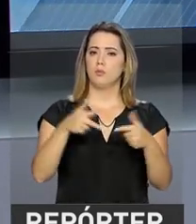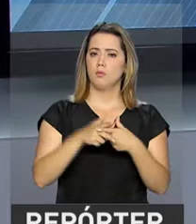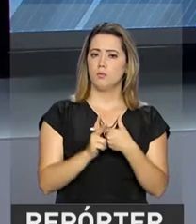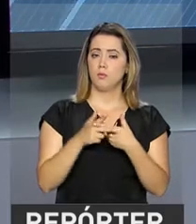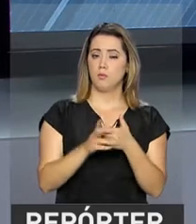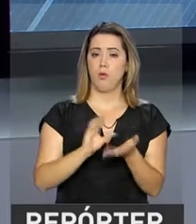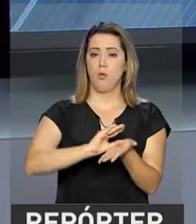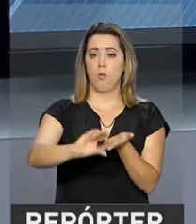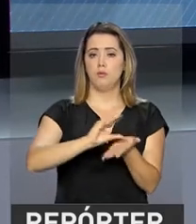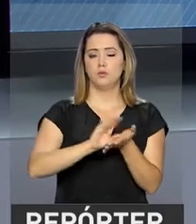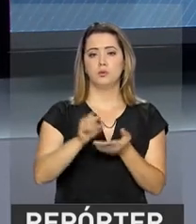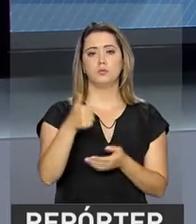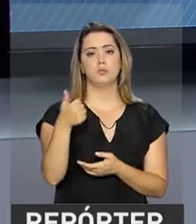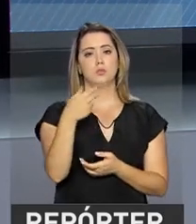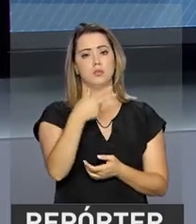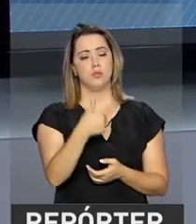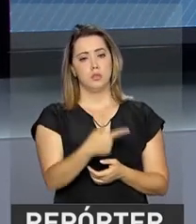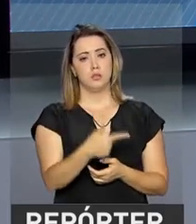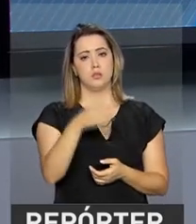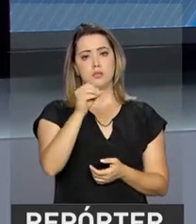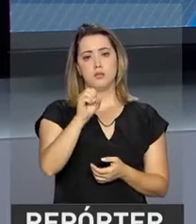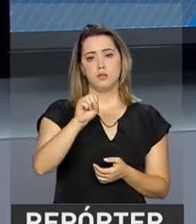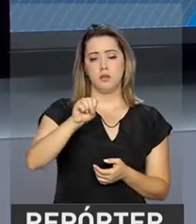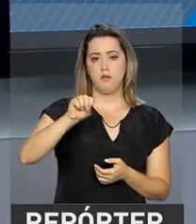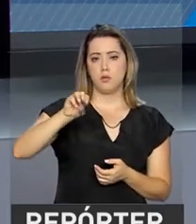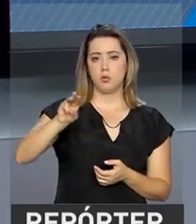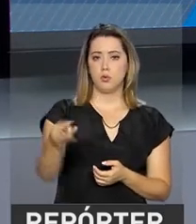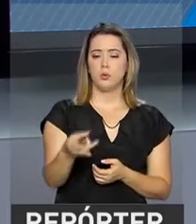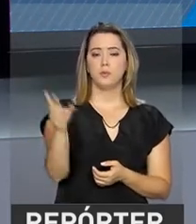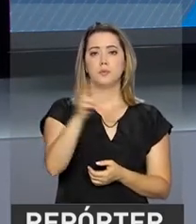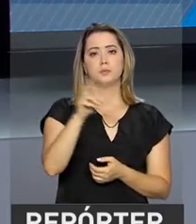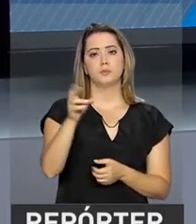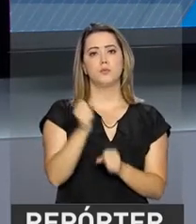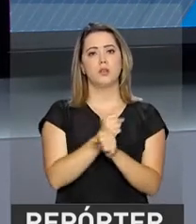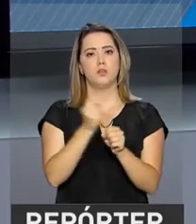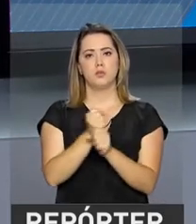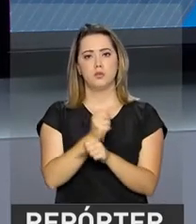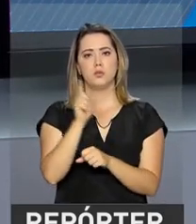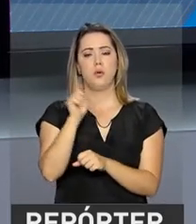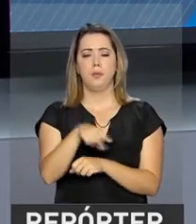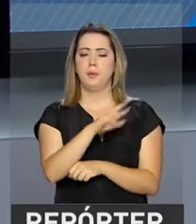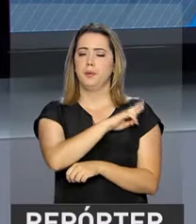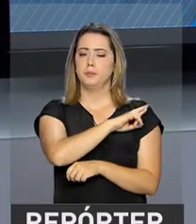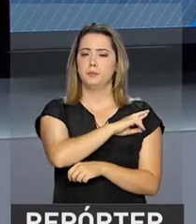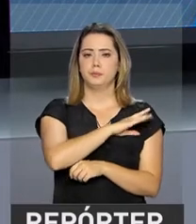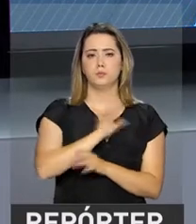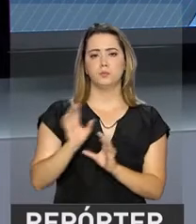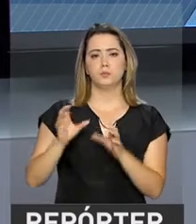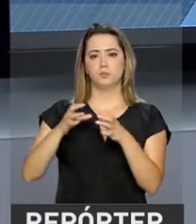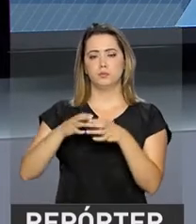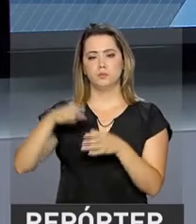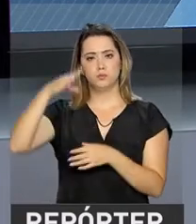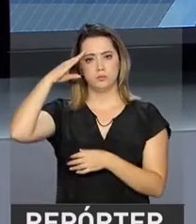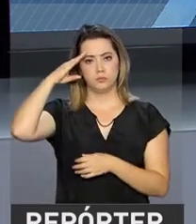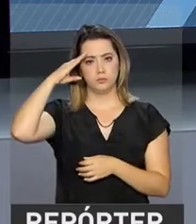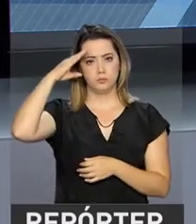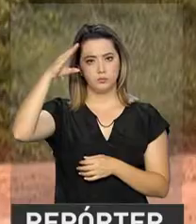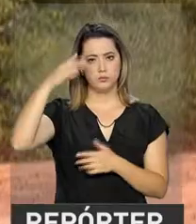investimento é de 128 milhões de reais e as obras são de responsabilidade do exército